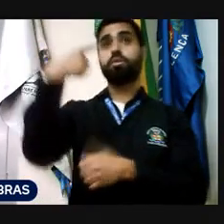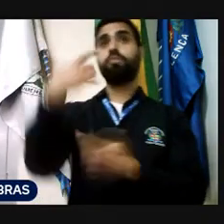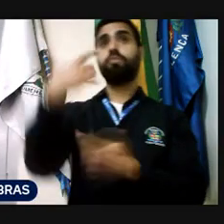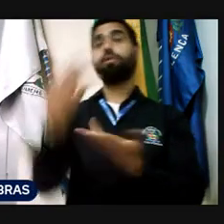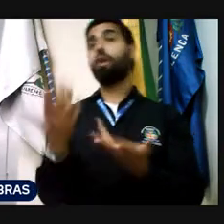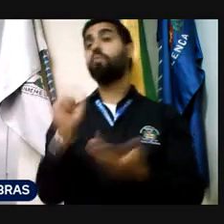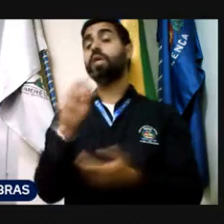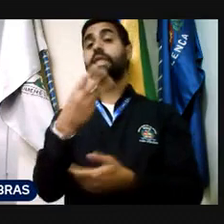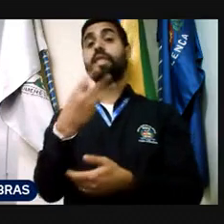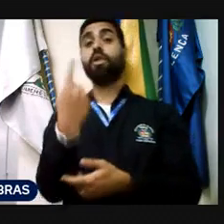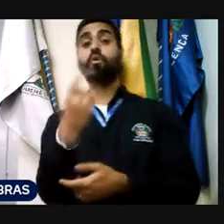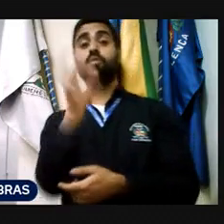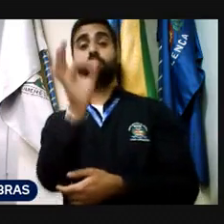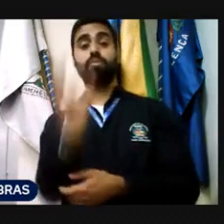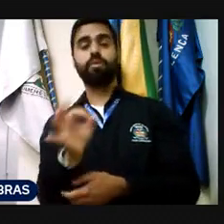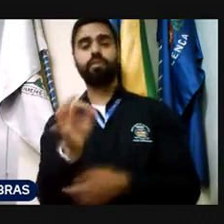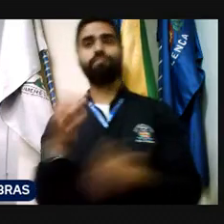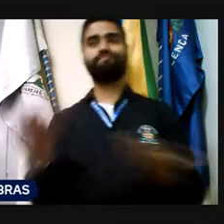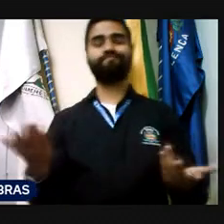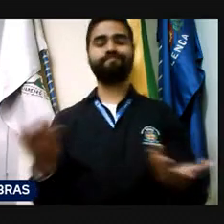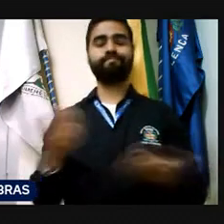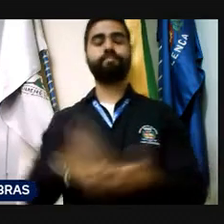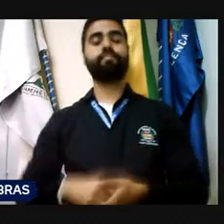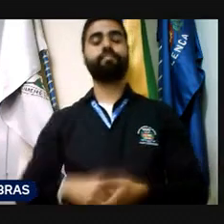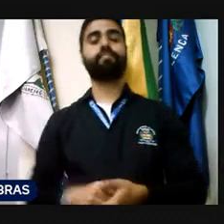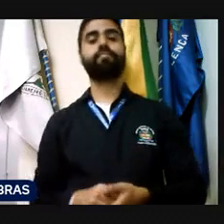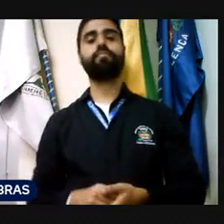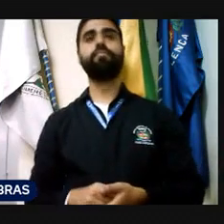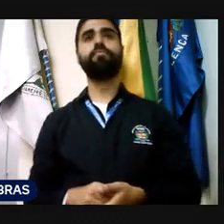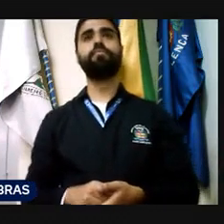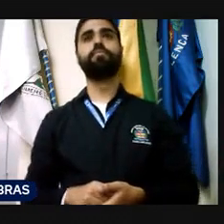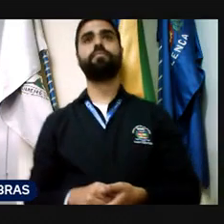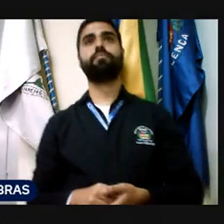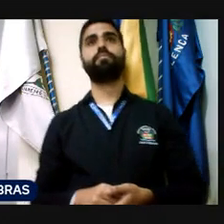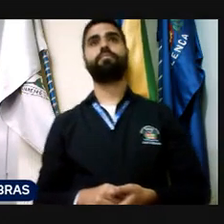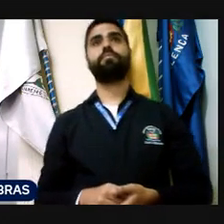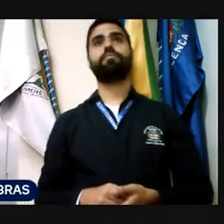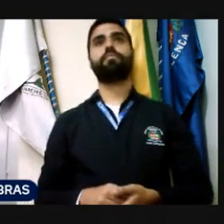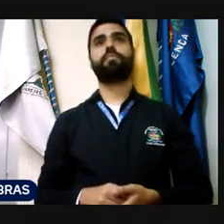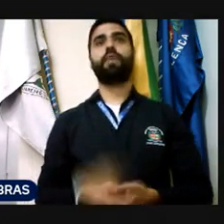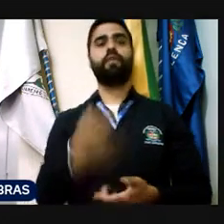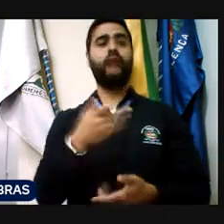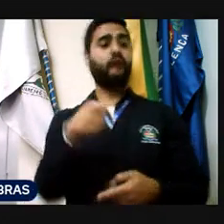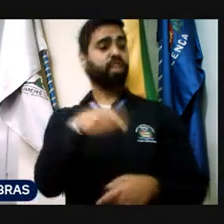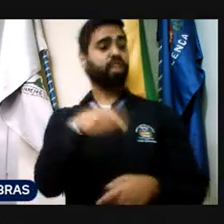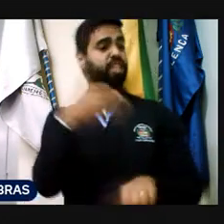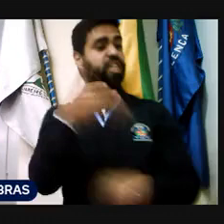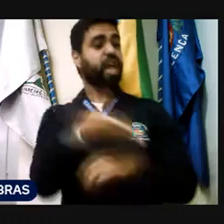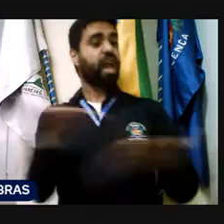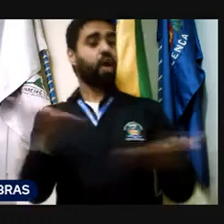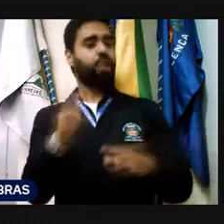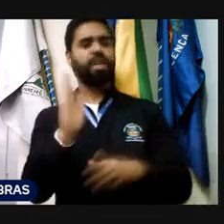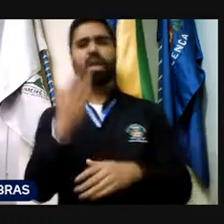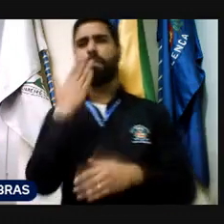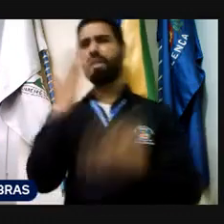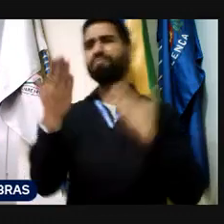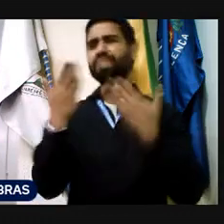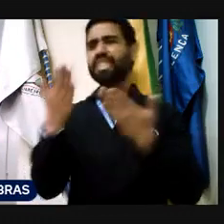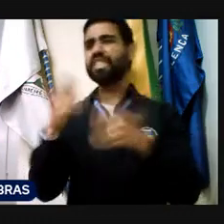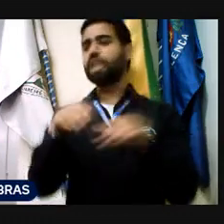31%. O que, que acontece? Ele diz, porra, menino, você está chegando agora, mas eu já pedi quebra-mola para aqui,